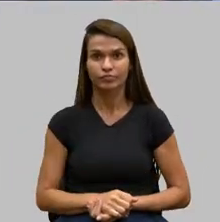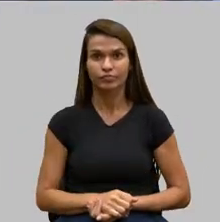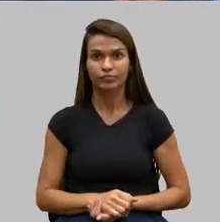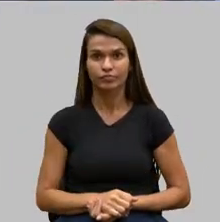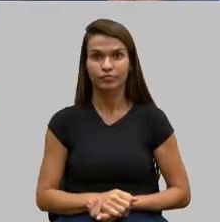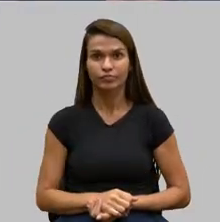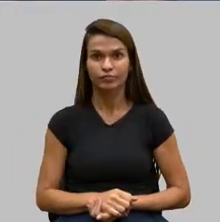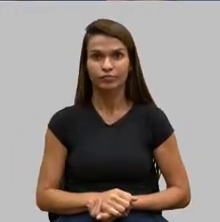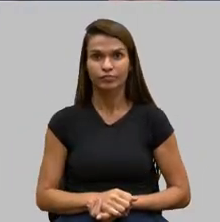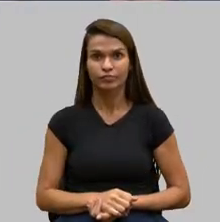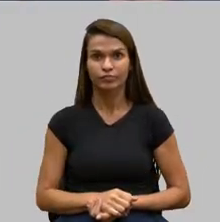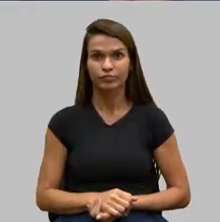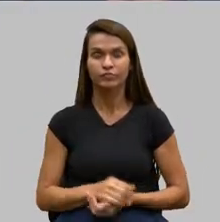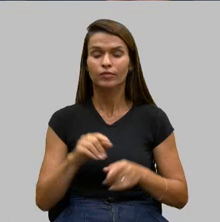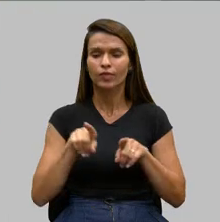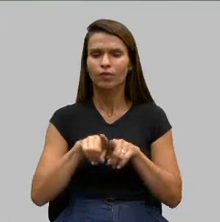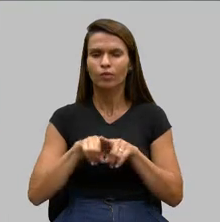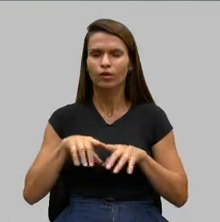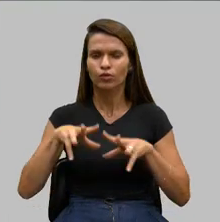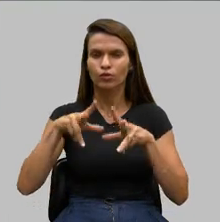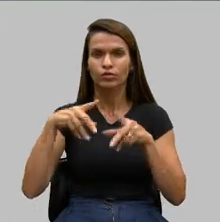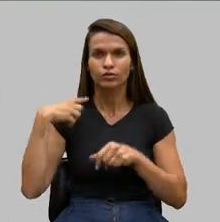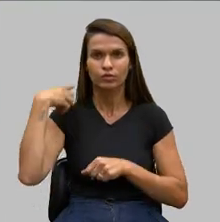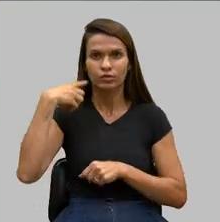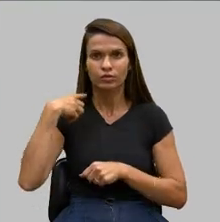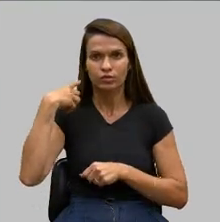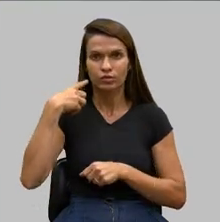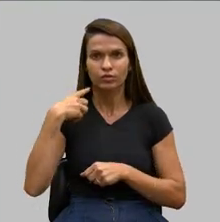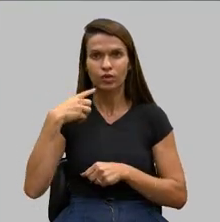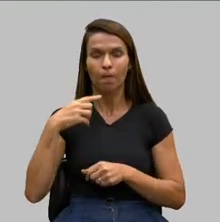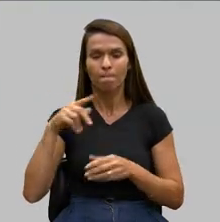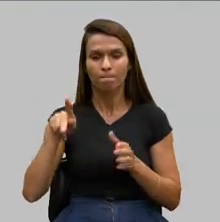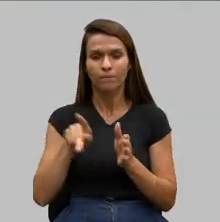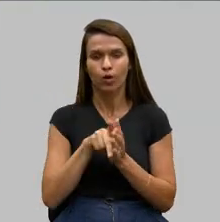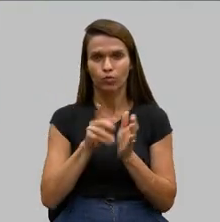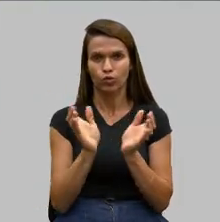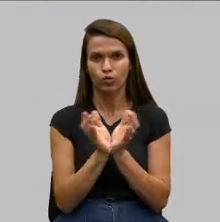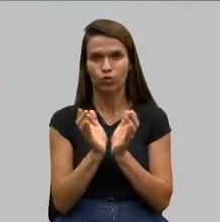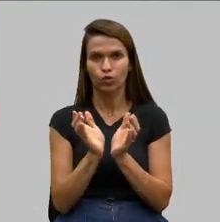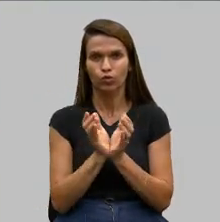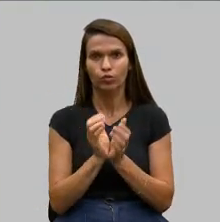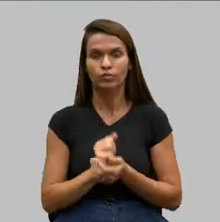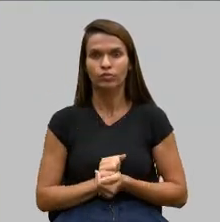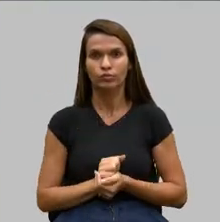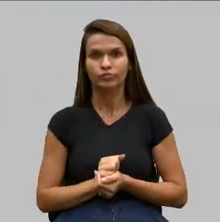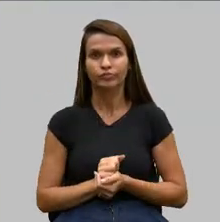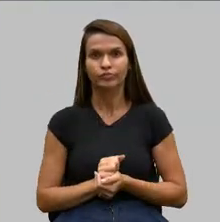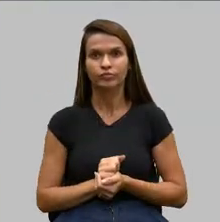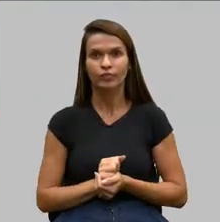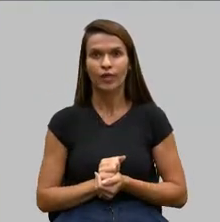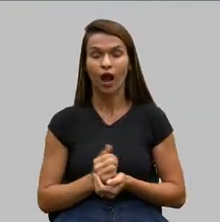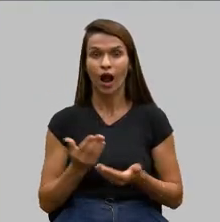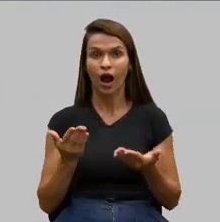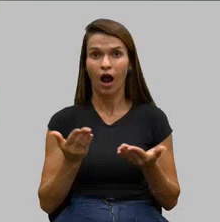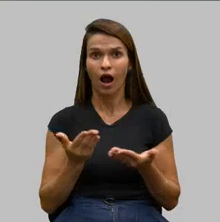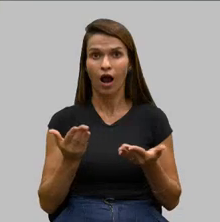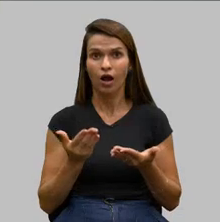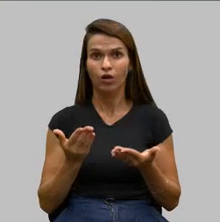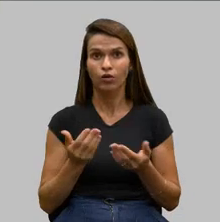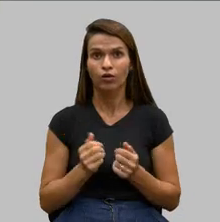demais deputados eram da da própria comissão e eu vou passar a